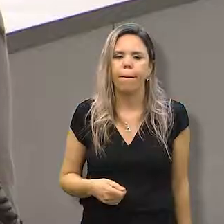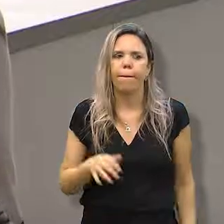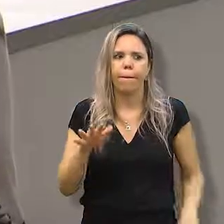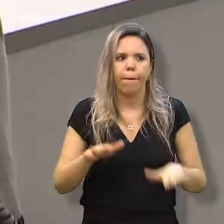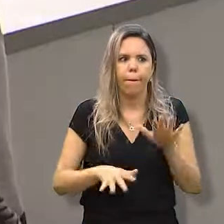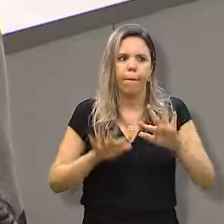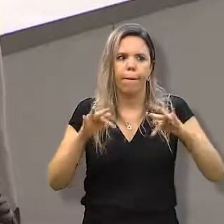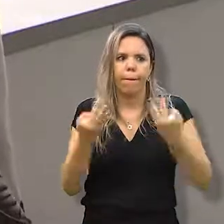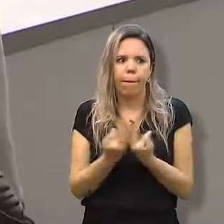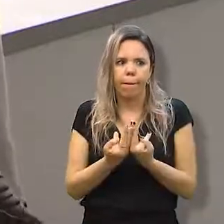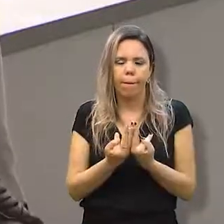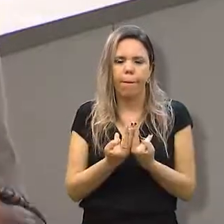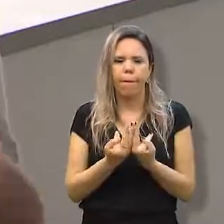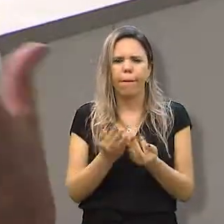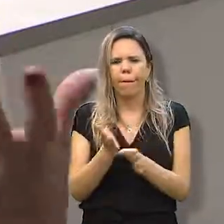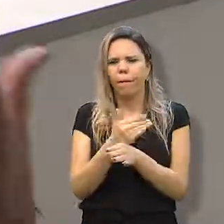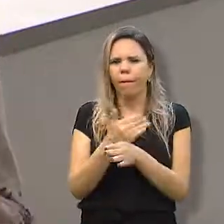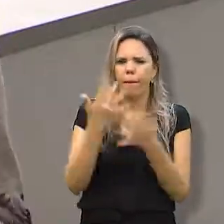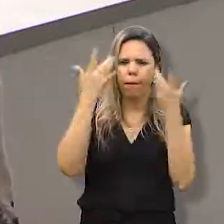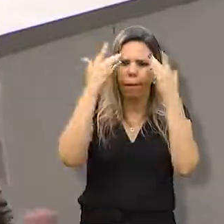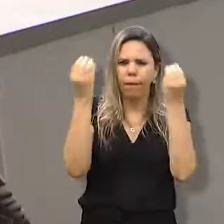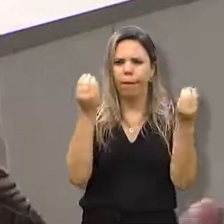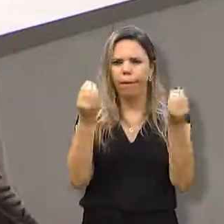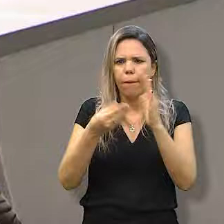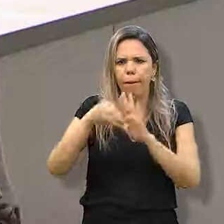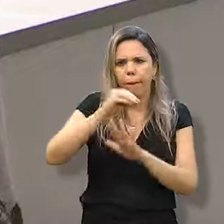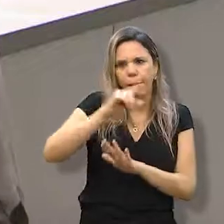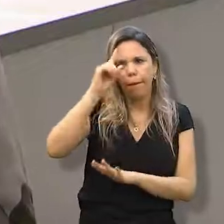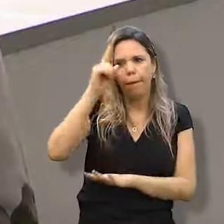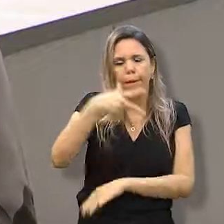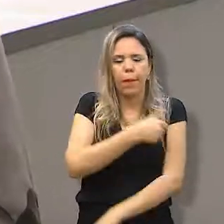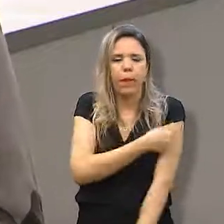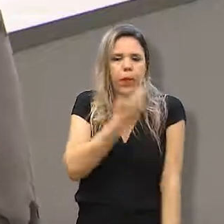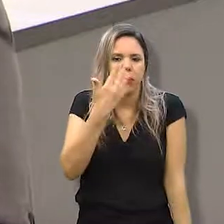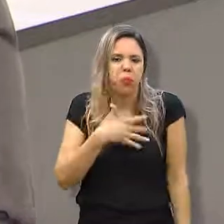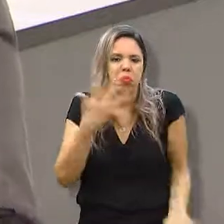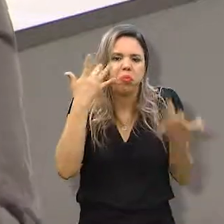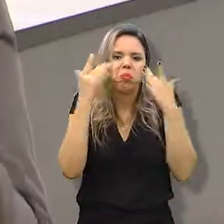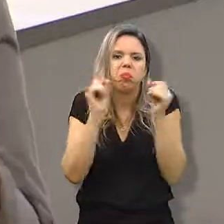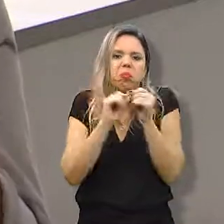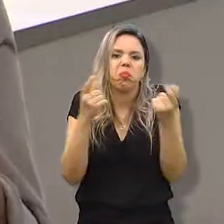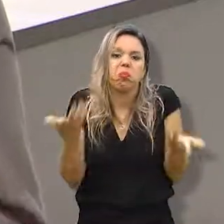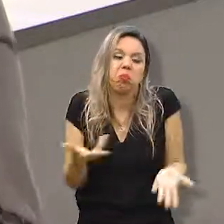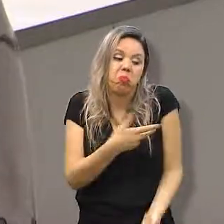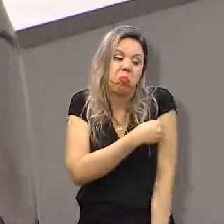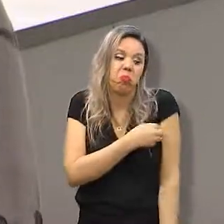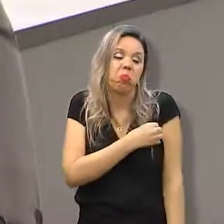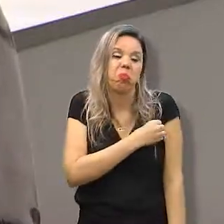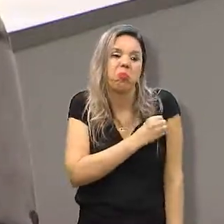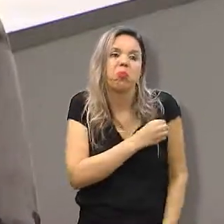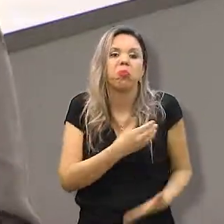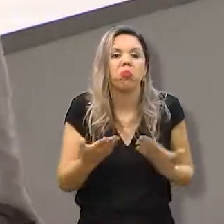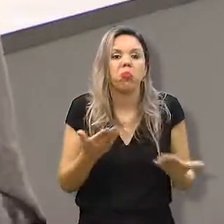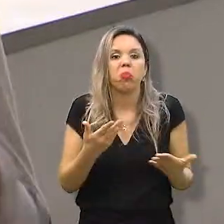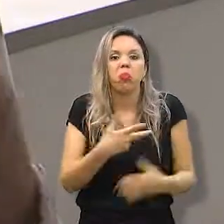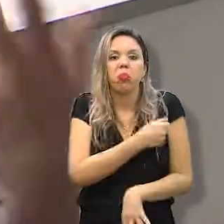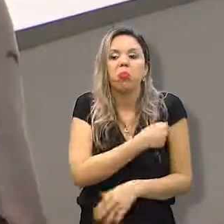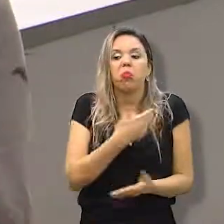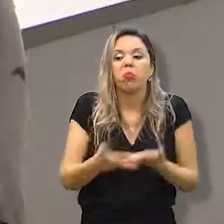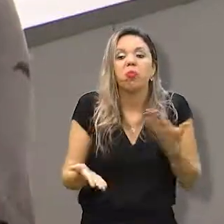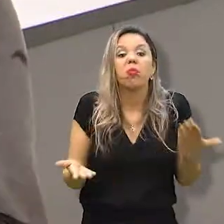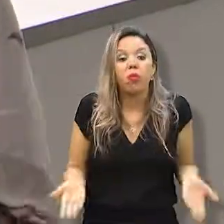vacinação então Muitas vezes os pais ficam perdidos né no calendário vacinal da criança não sabe o que que elas tem que vacinar